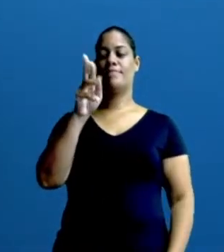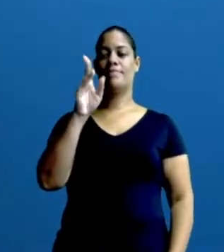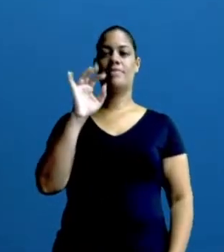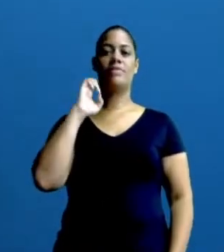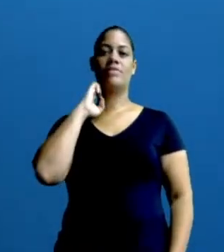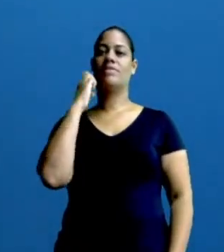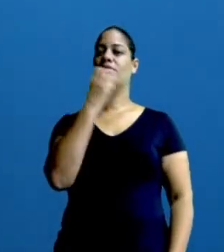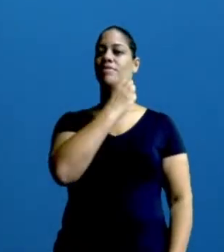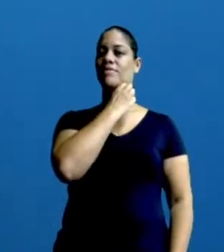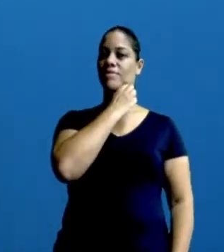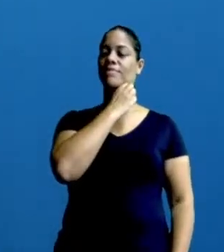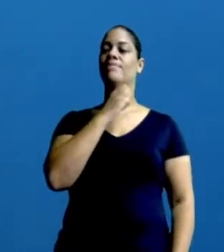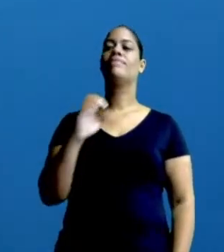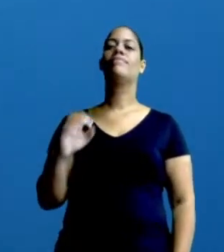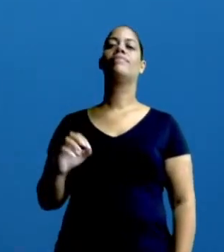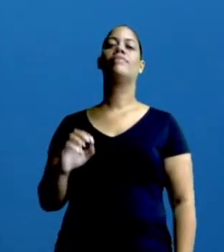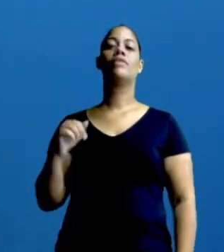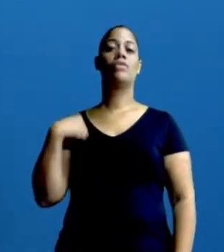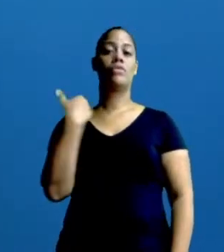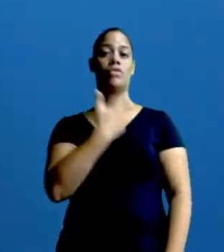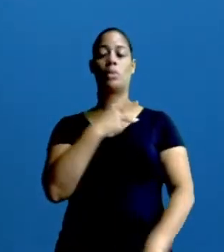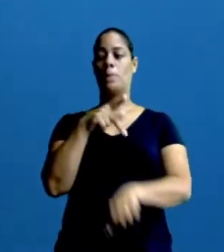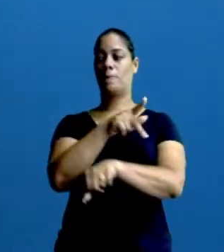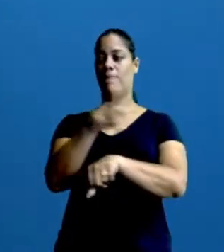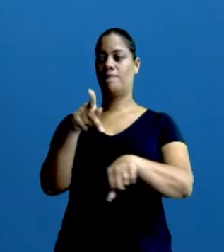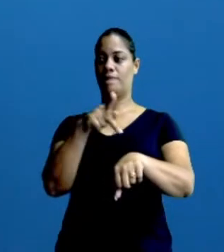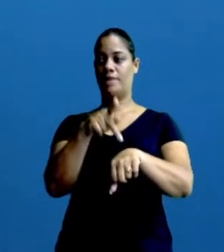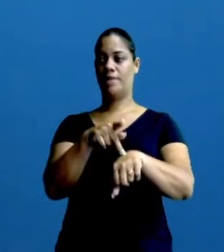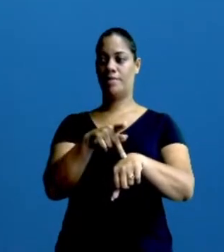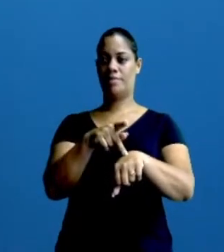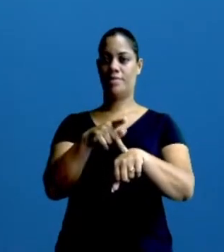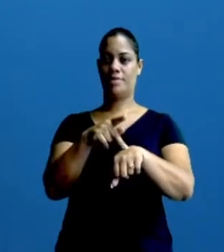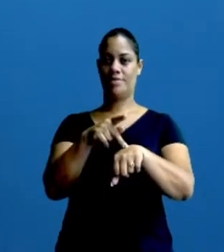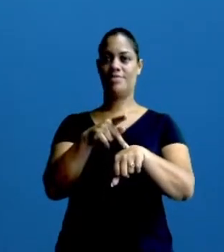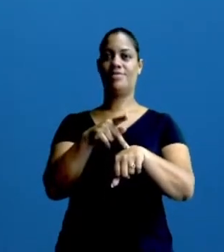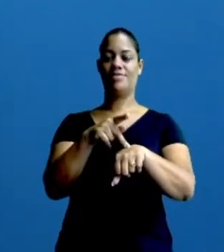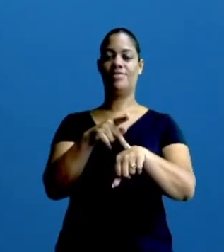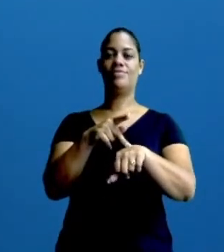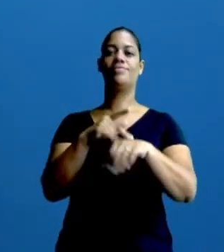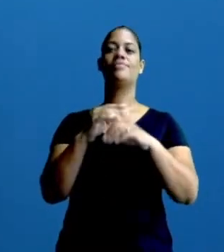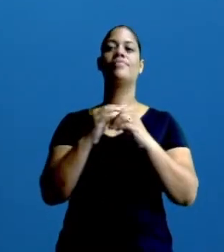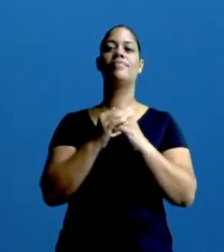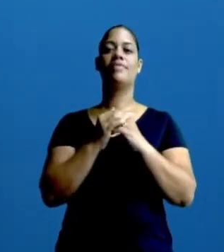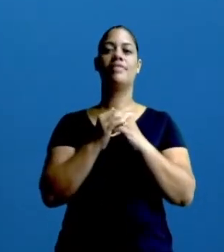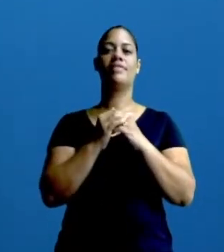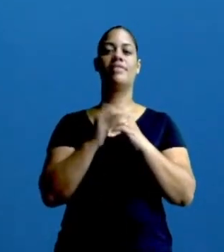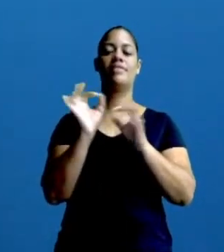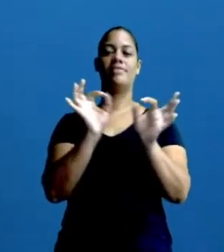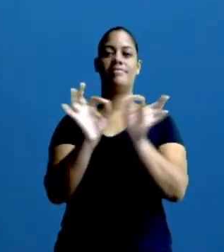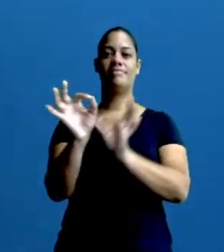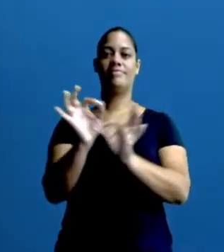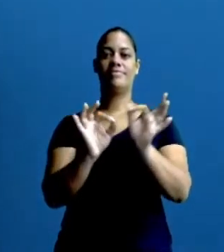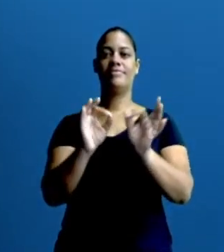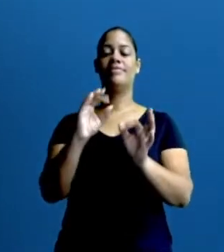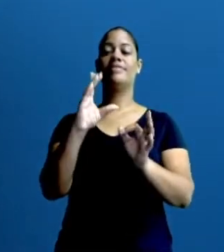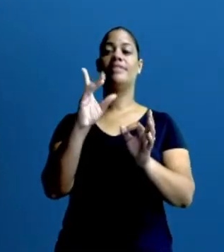do Equador. Como o nosso país está aqui entre as duas linhas do trópico, nós temos um